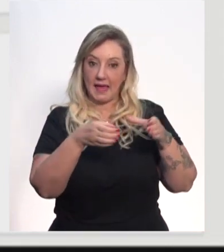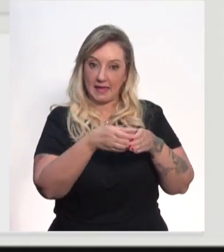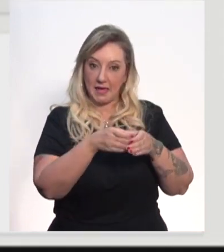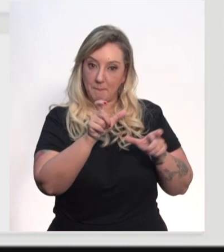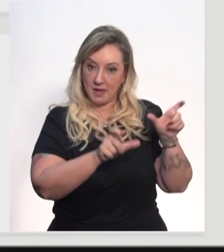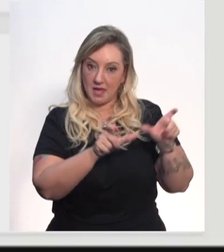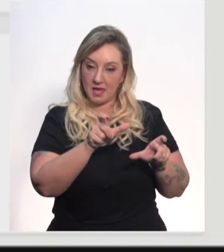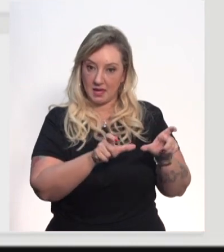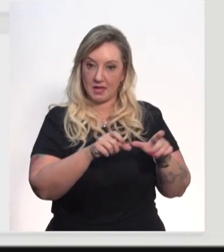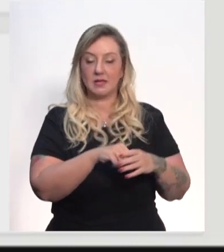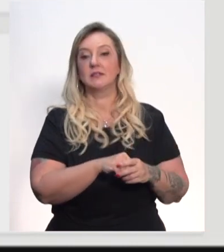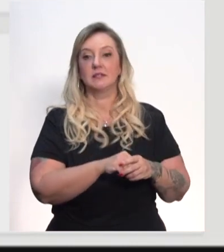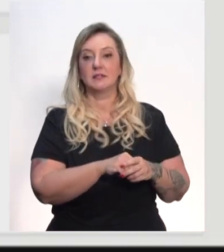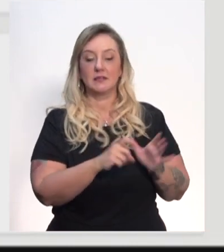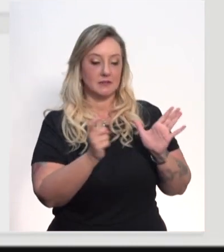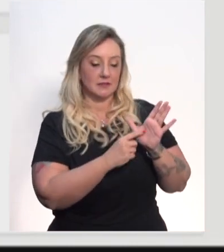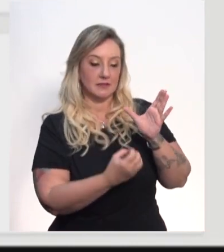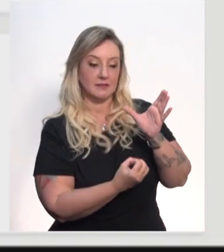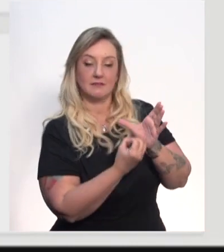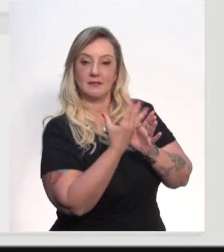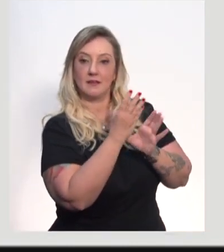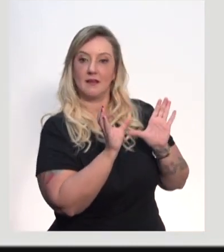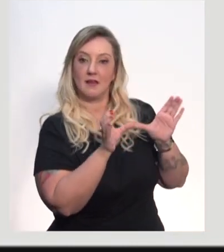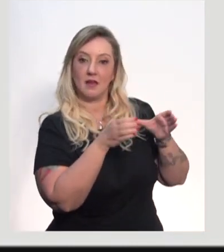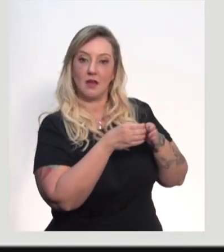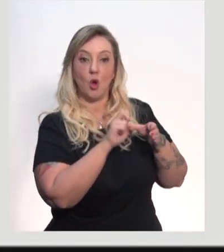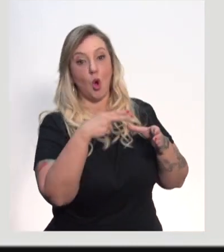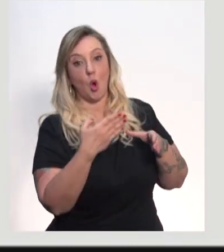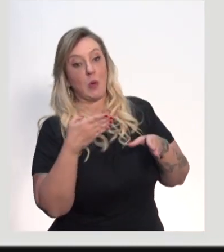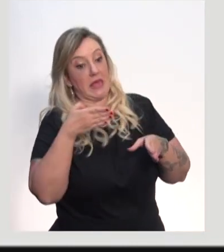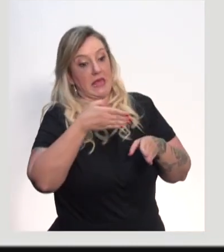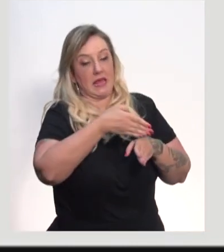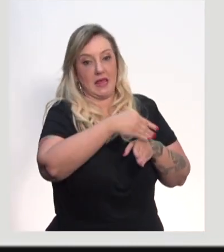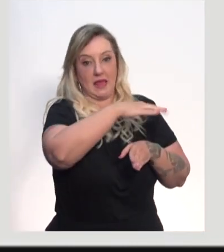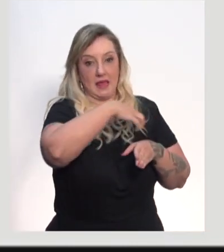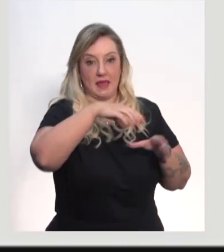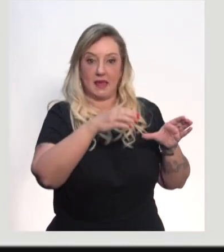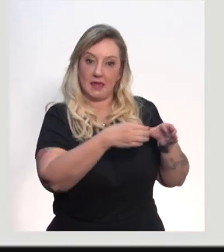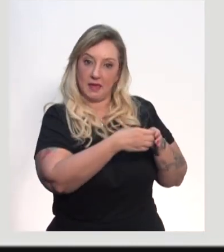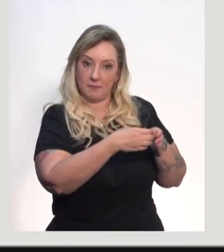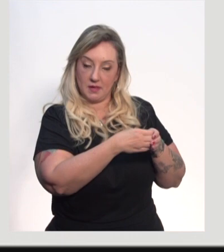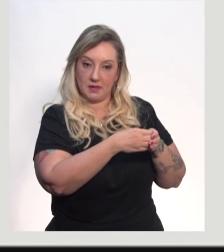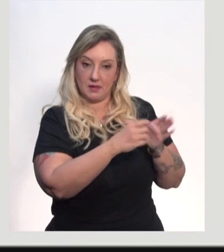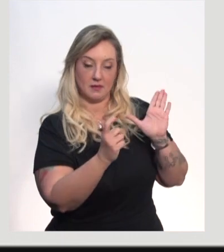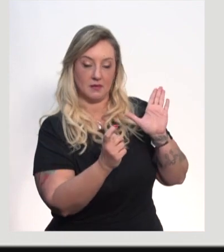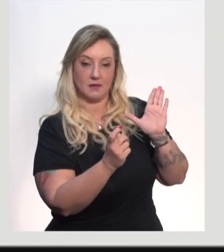poucos possamos nos familiarizar com todos os recursos que o Teams oferece.